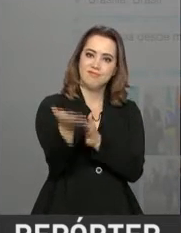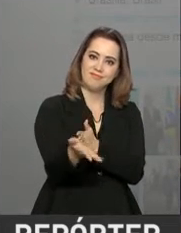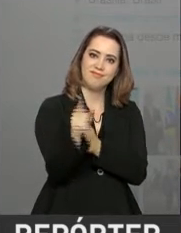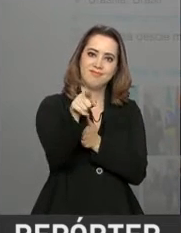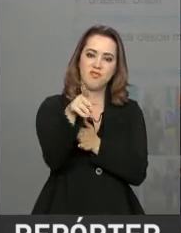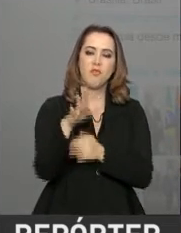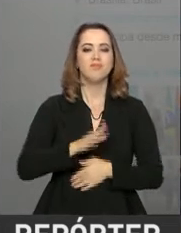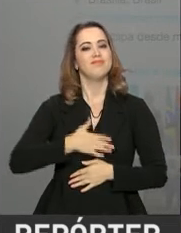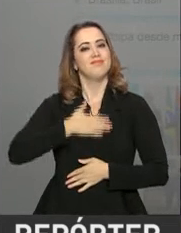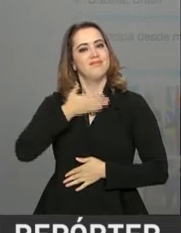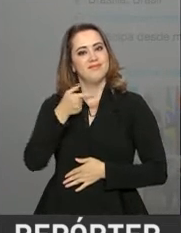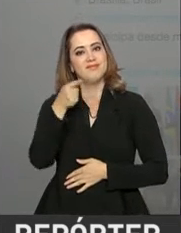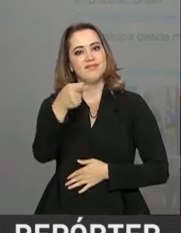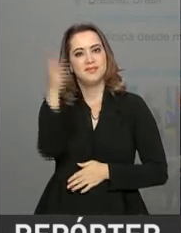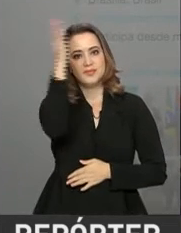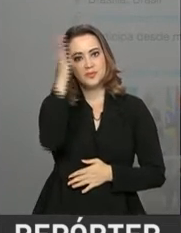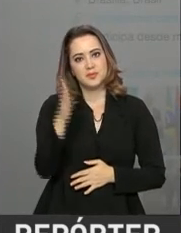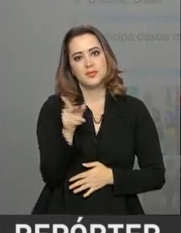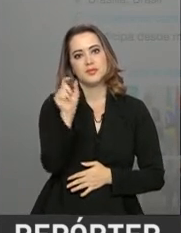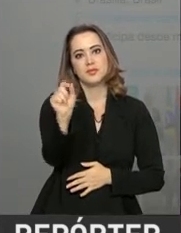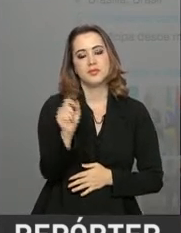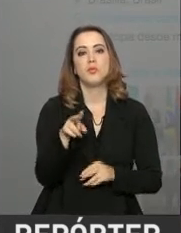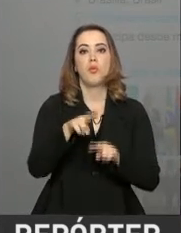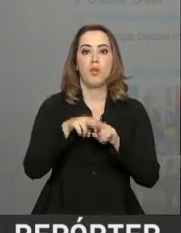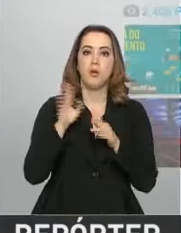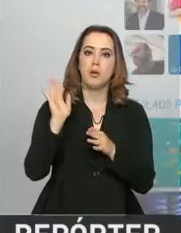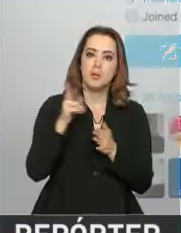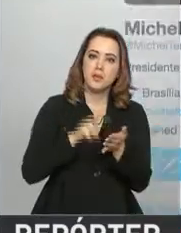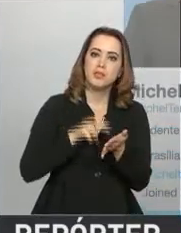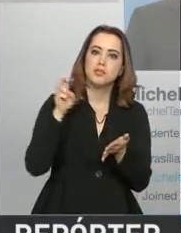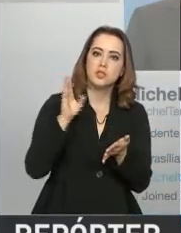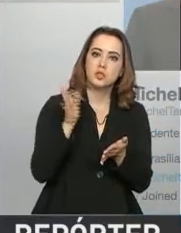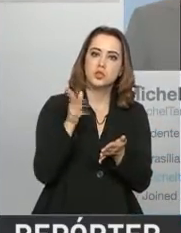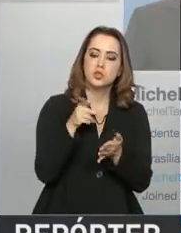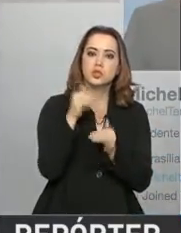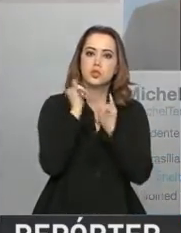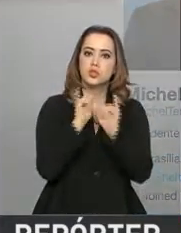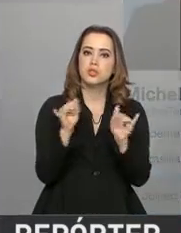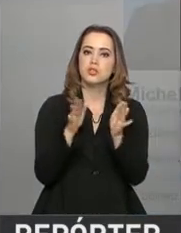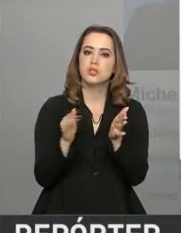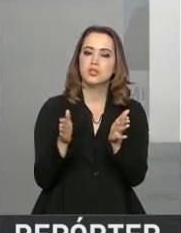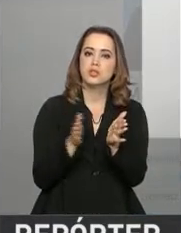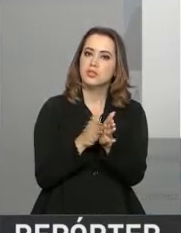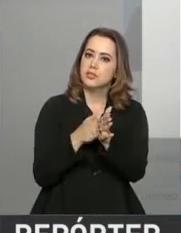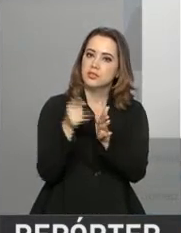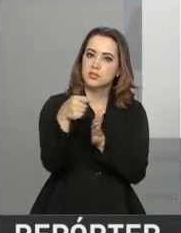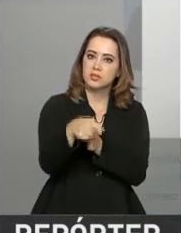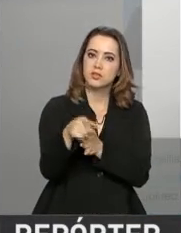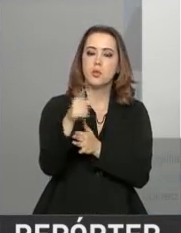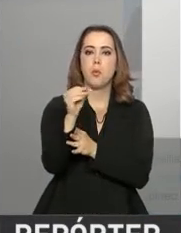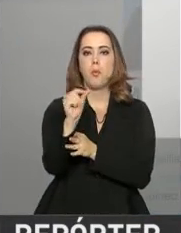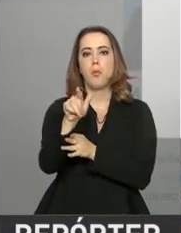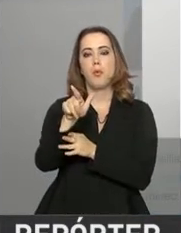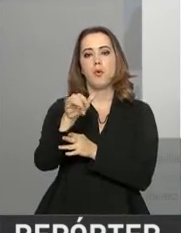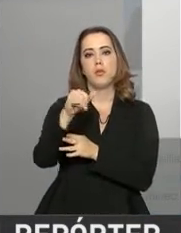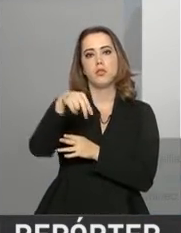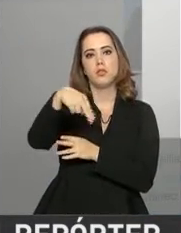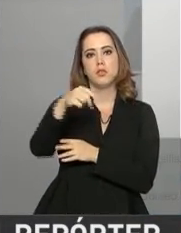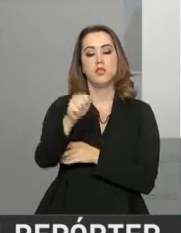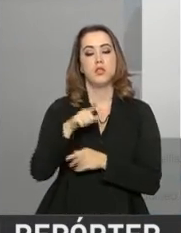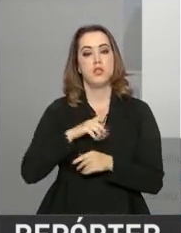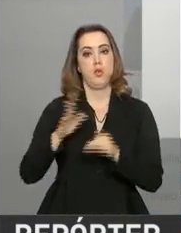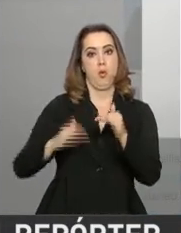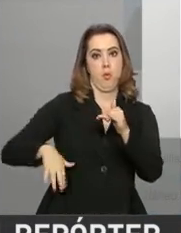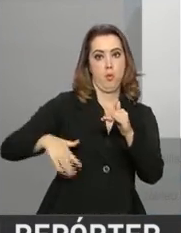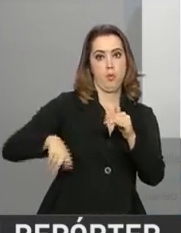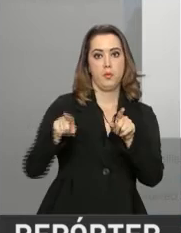que ele é um orgulho para o Brasil. Pela manhã, Temer já havia dado os parabéns a Poliana Okimoto pela conquista da medalha de bronze na maratona